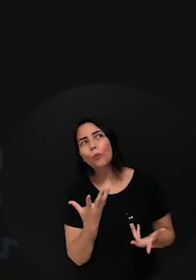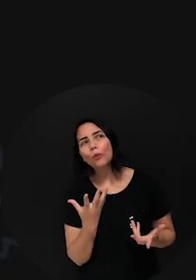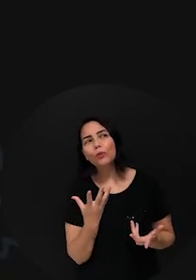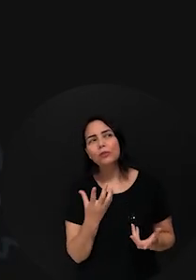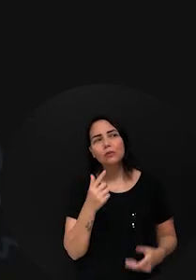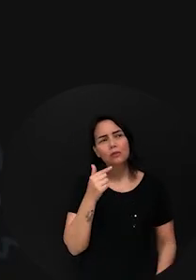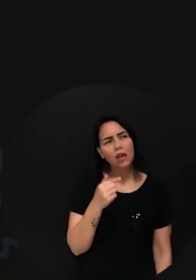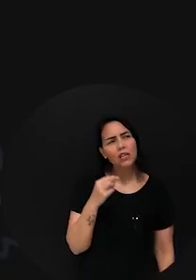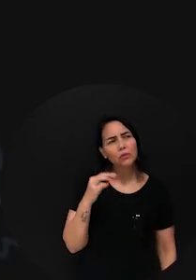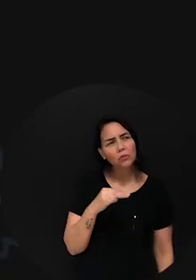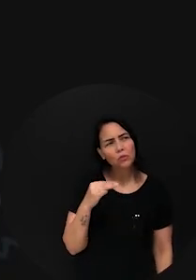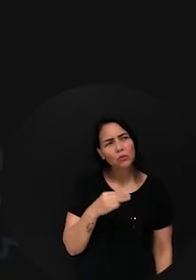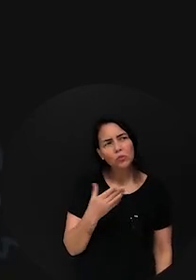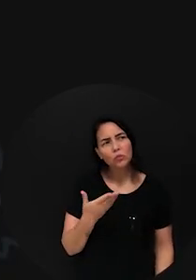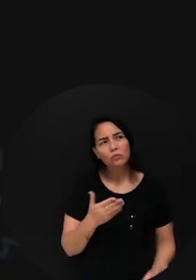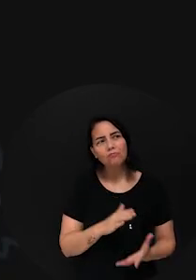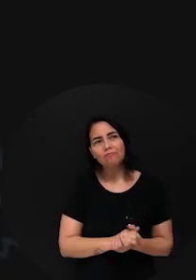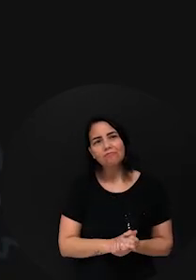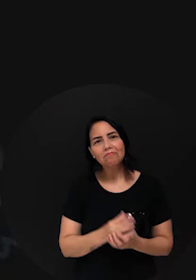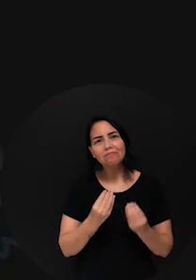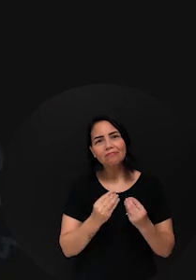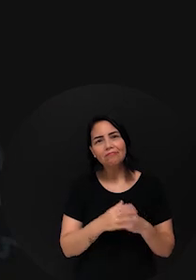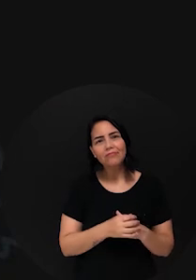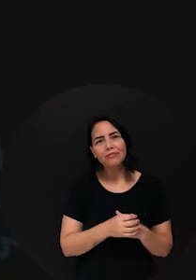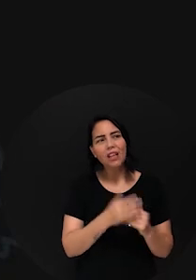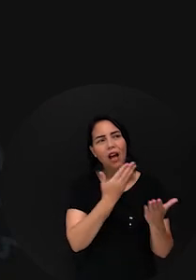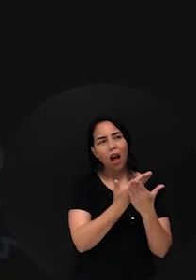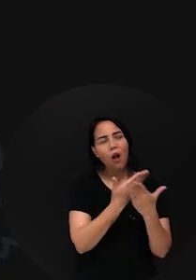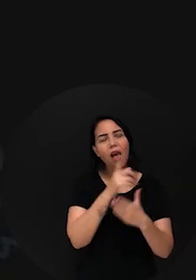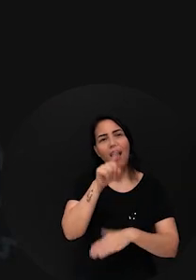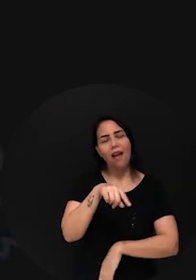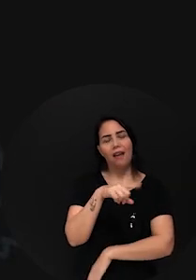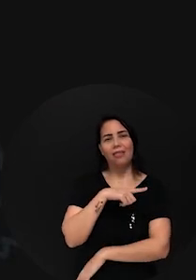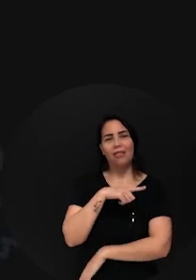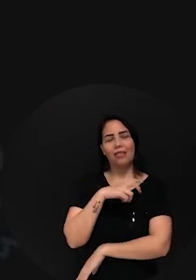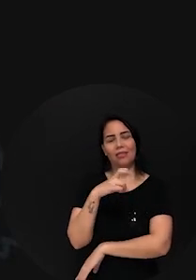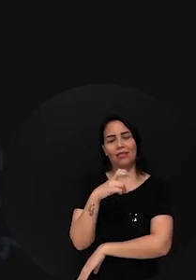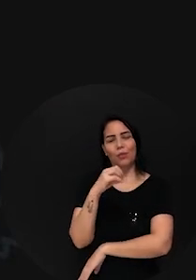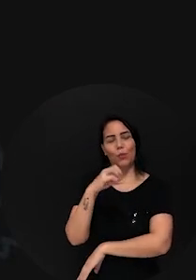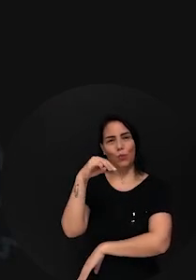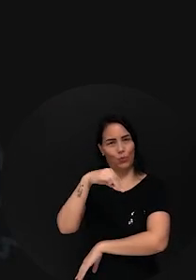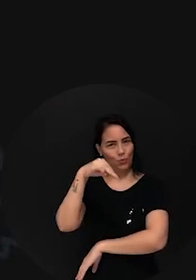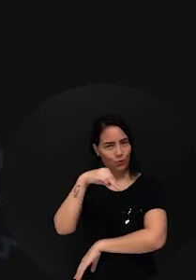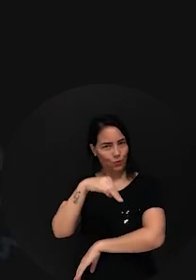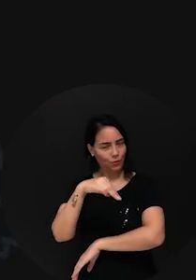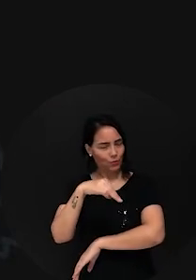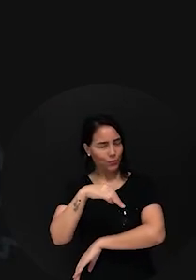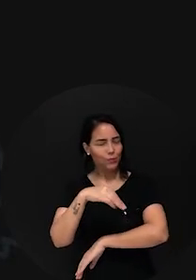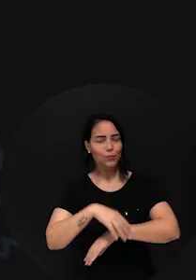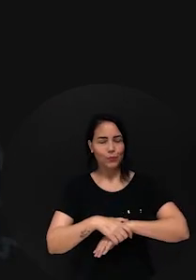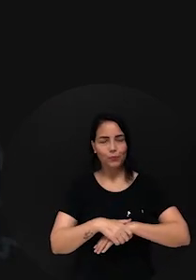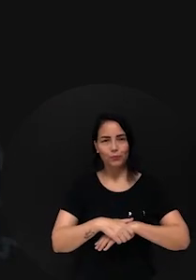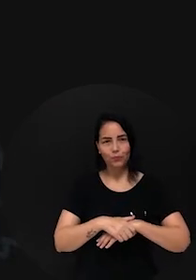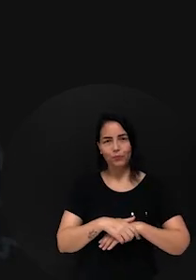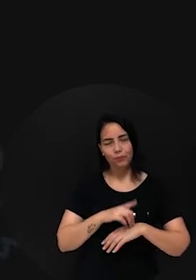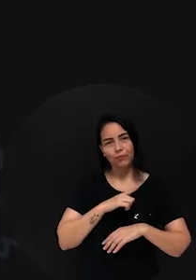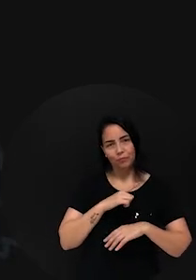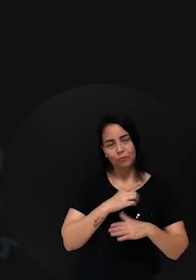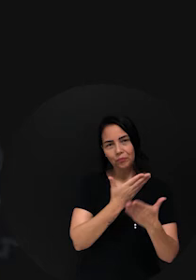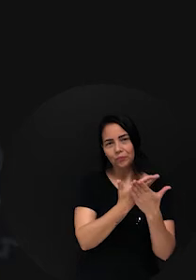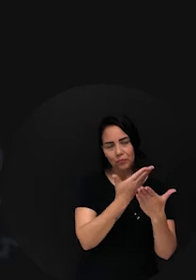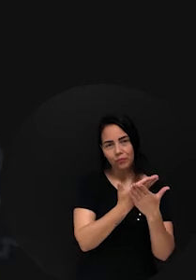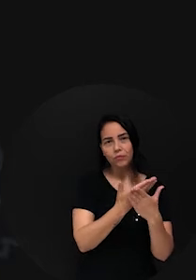7 minutos, né? Mas as aulas, elas têm, em média, 50 minutos, tá? A média das aulas é 50 minutos